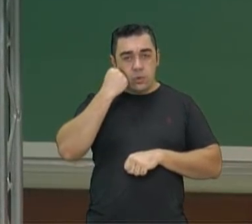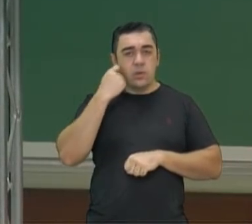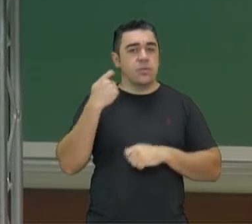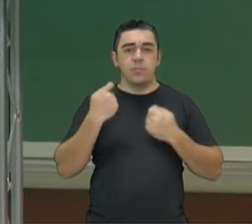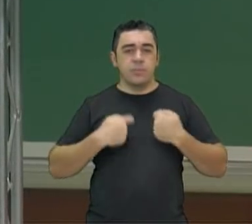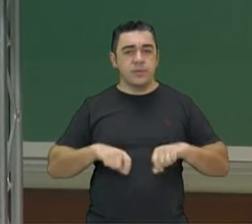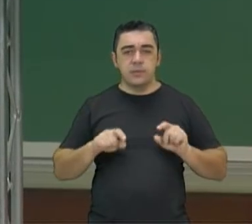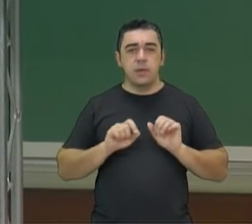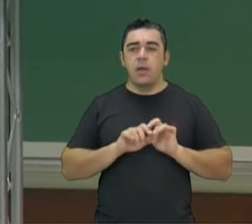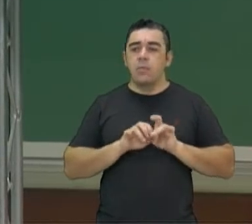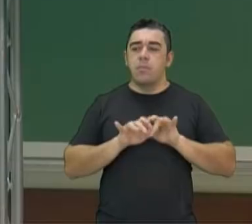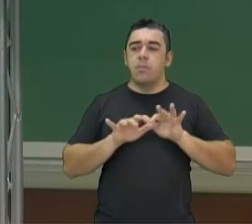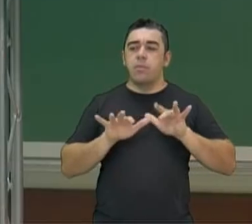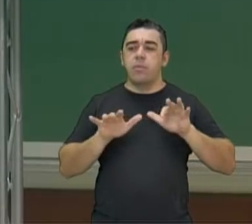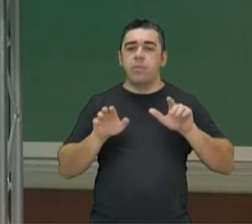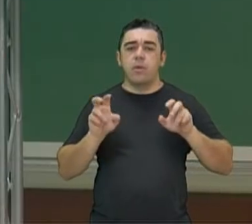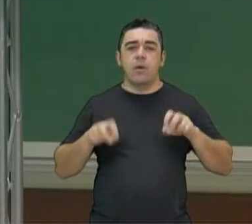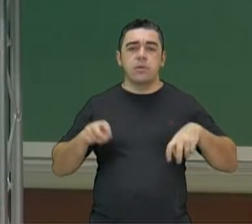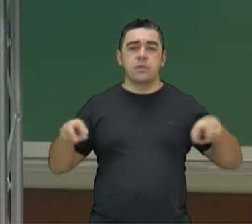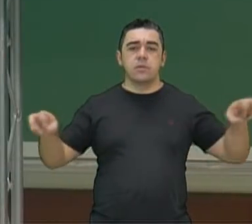precisa se deslocar